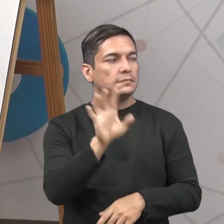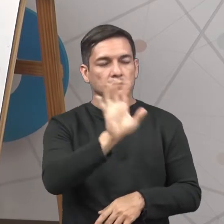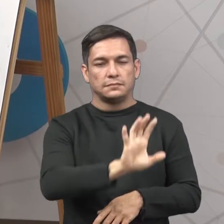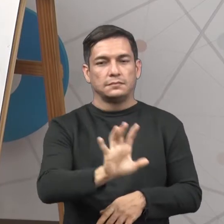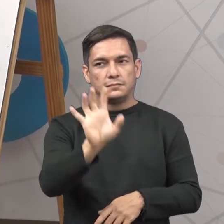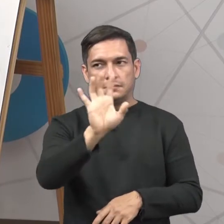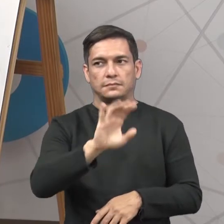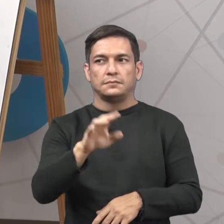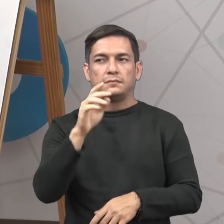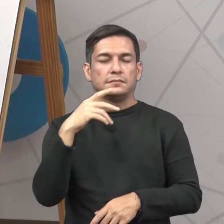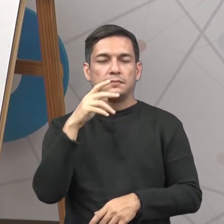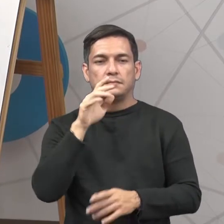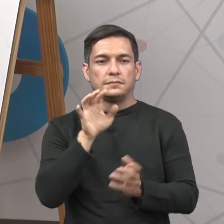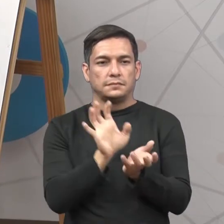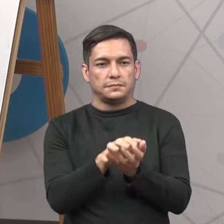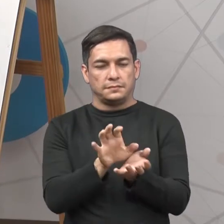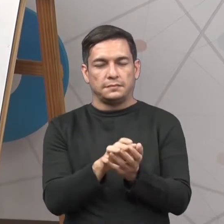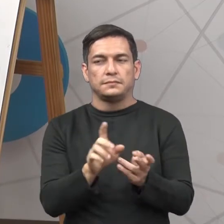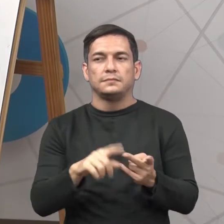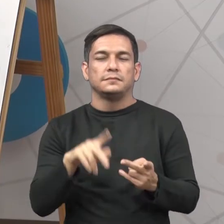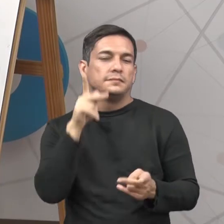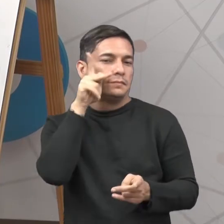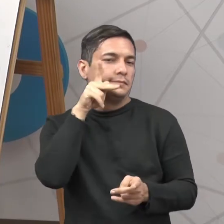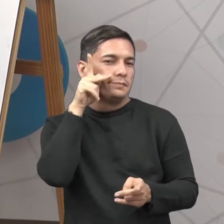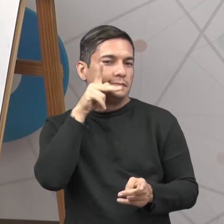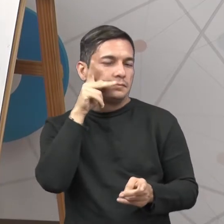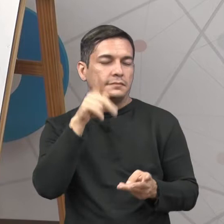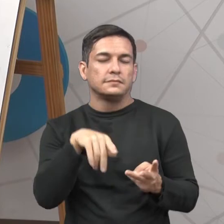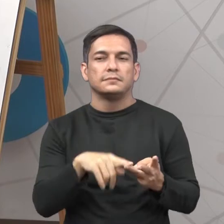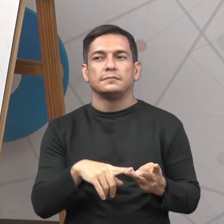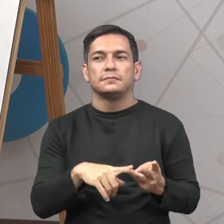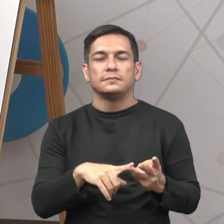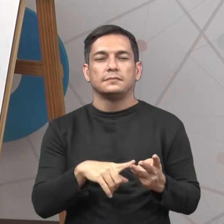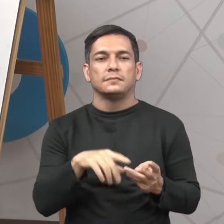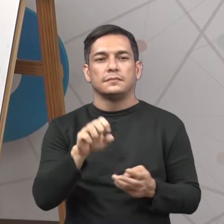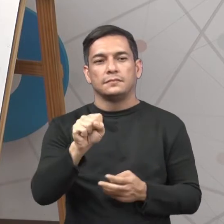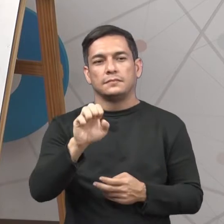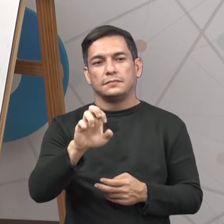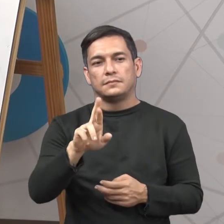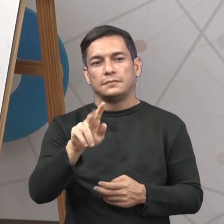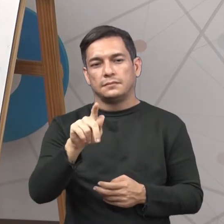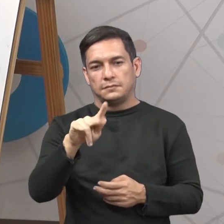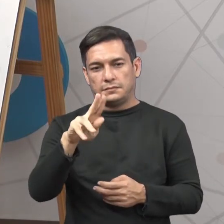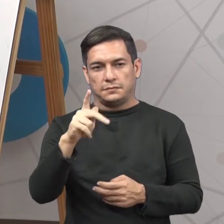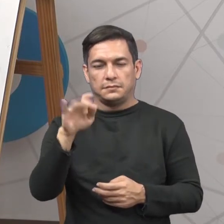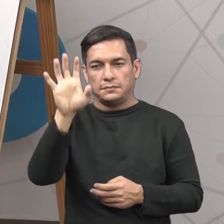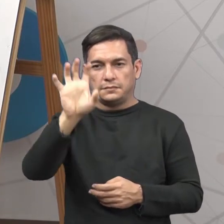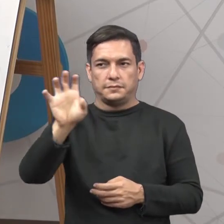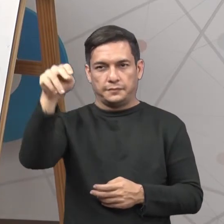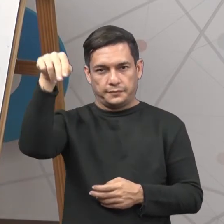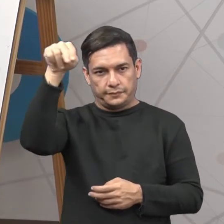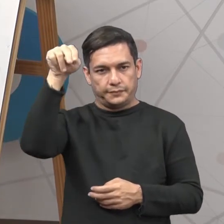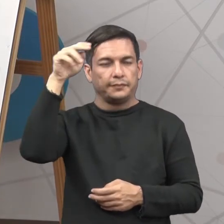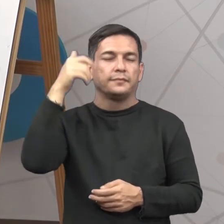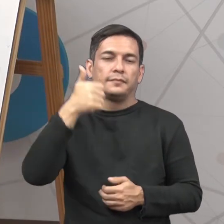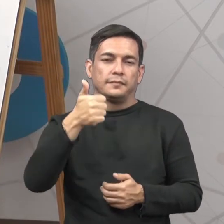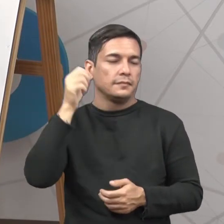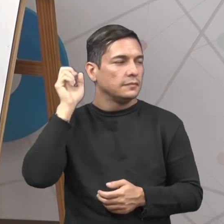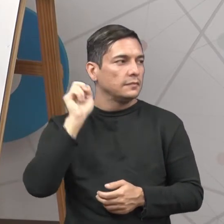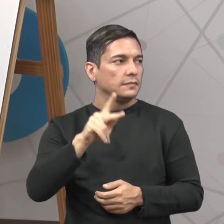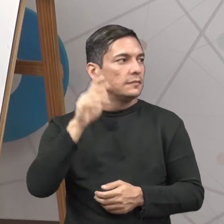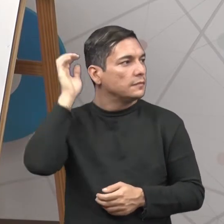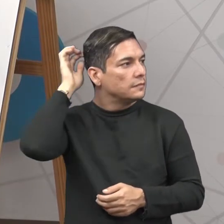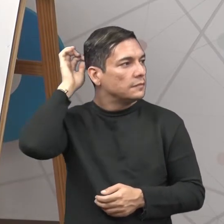mostrando aí, ó. Pernambuco, Paraíba e Sergipe, que é o Nordeste, ok?